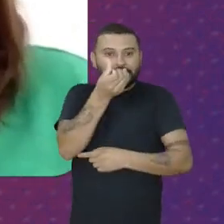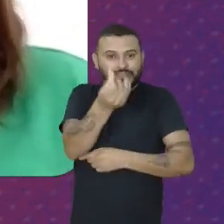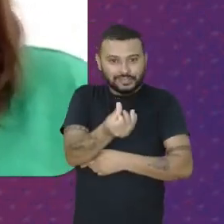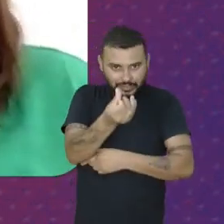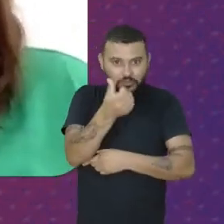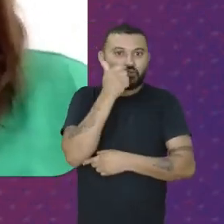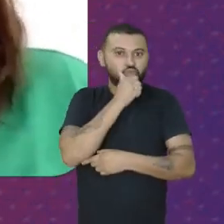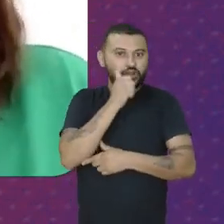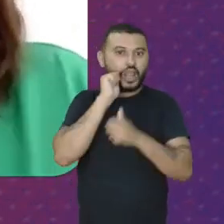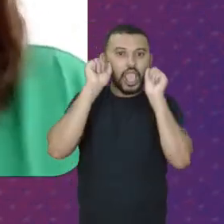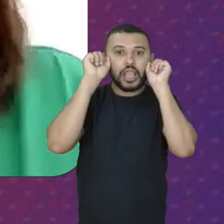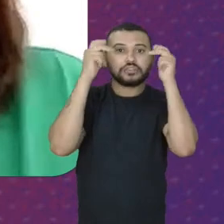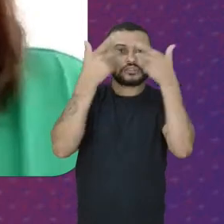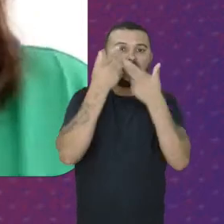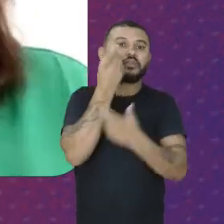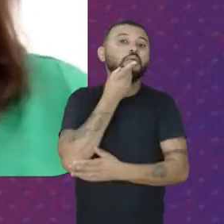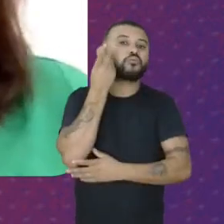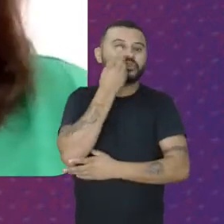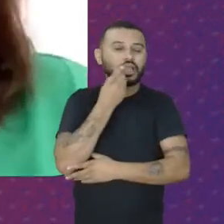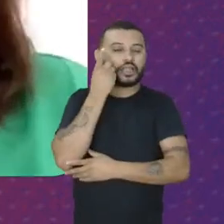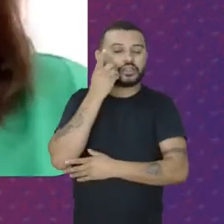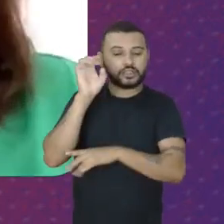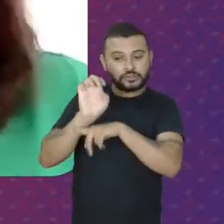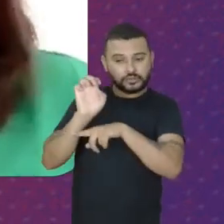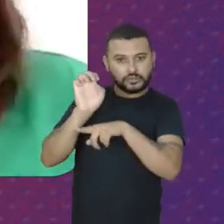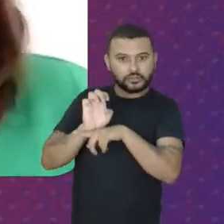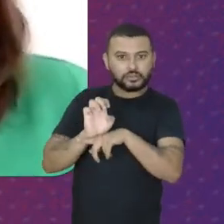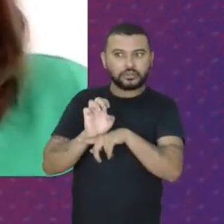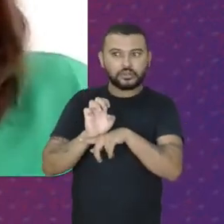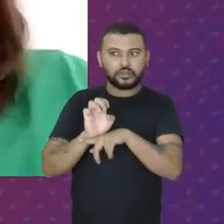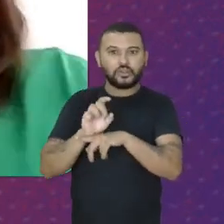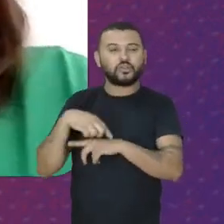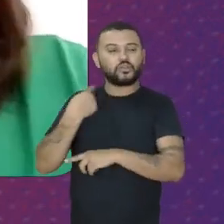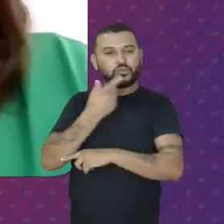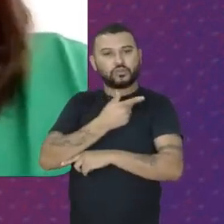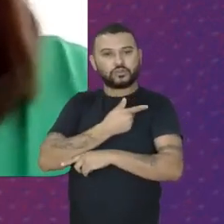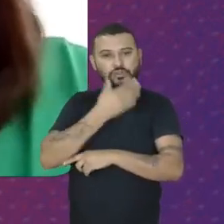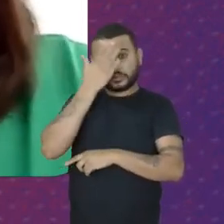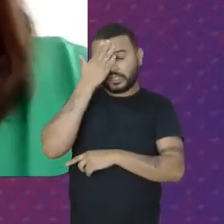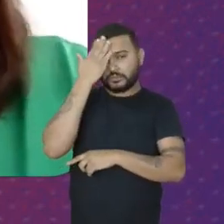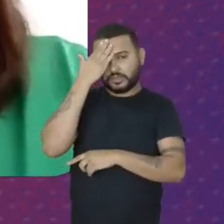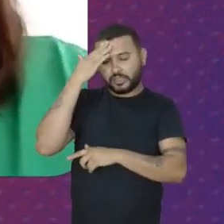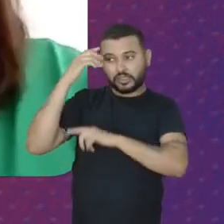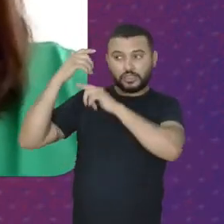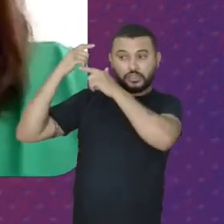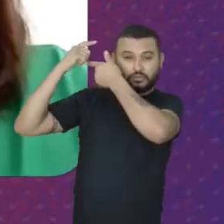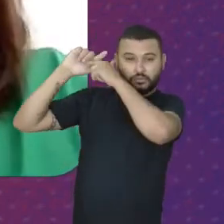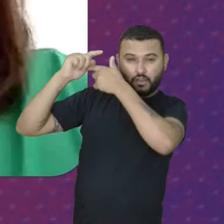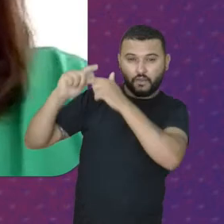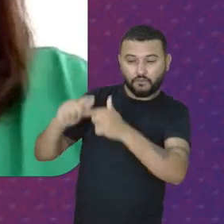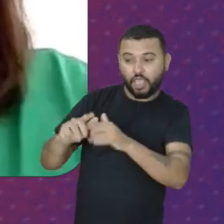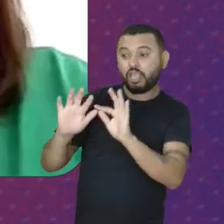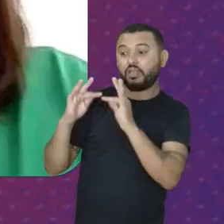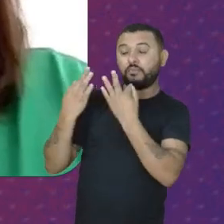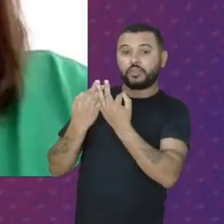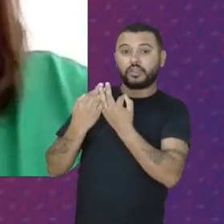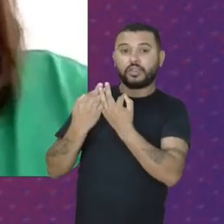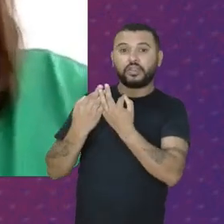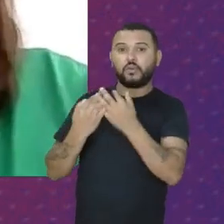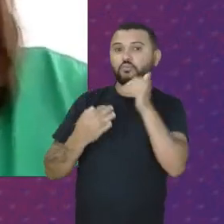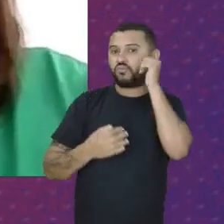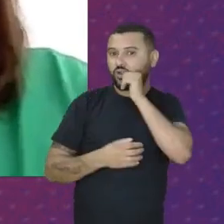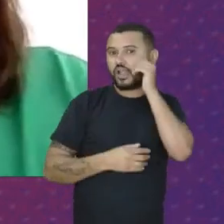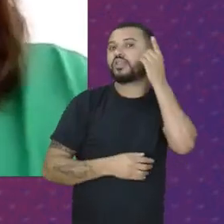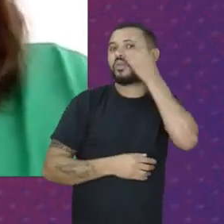Assembleia Legislativa, 5 advêm da tradição familiar. As mulheres que estão